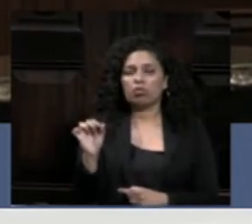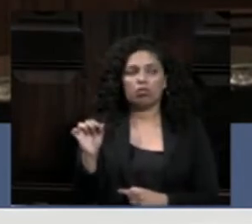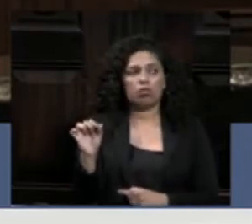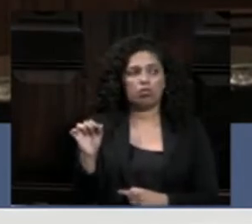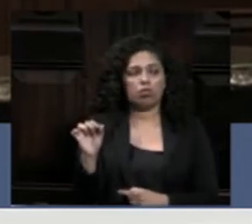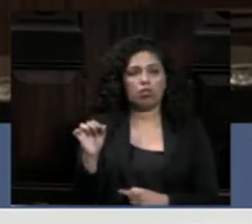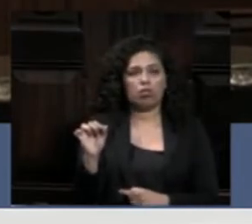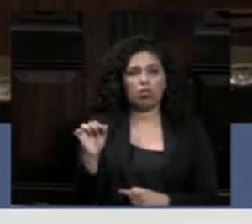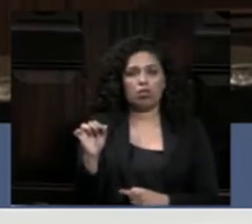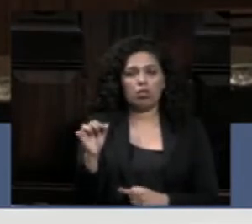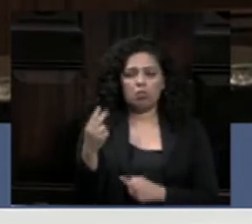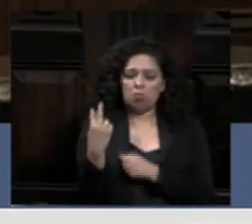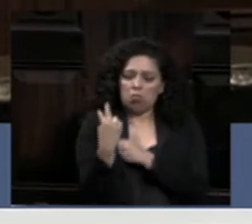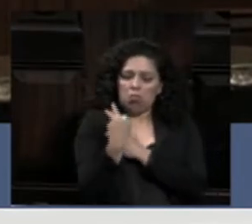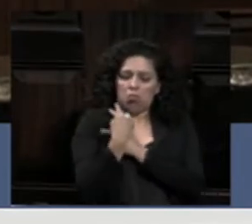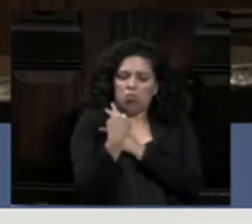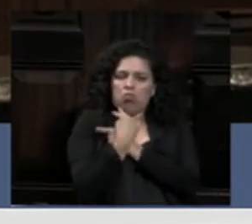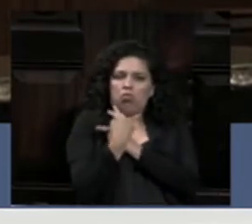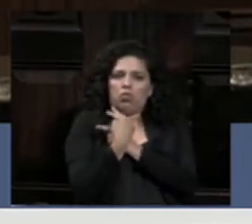se defender.